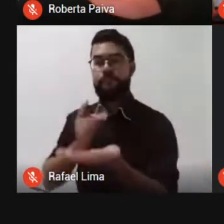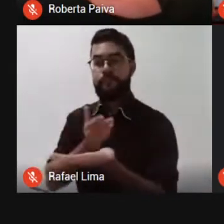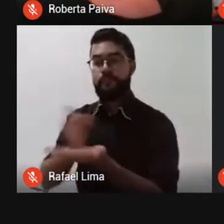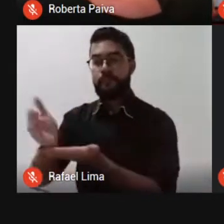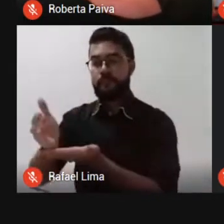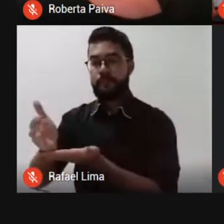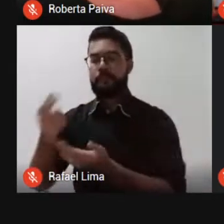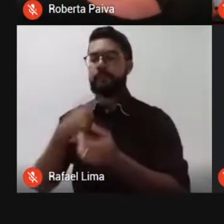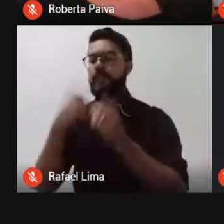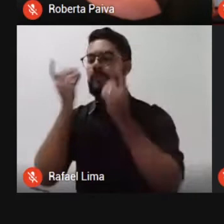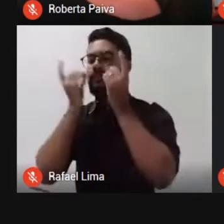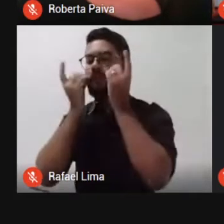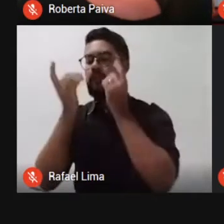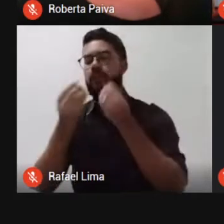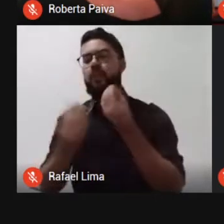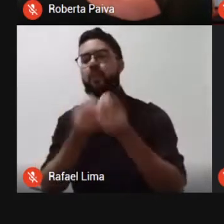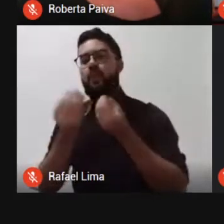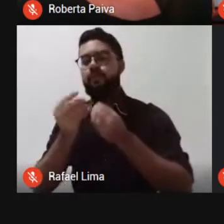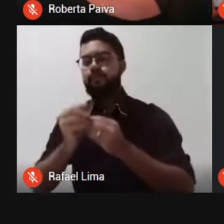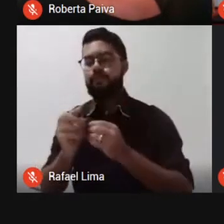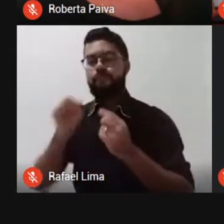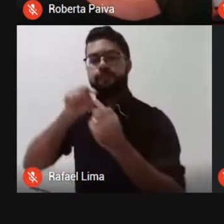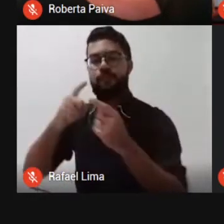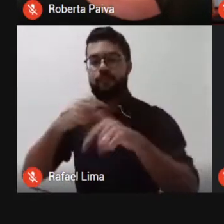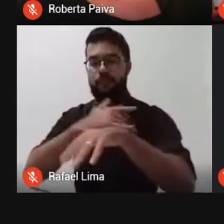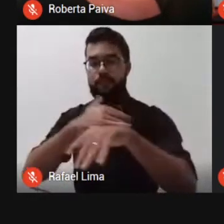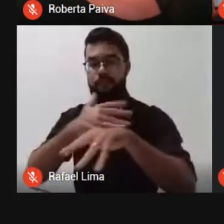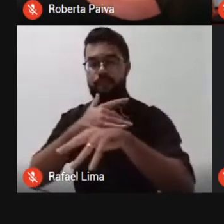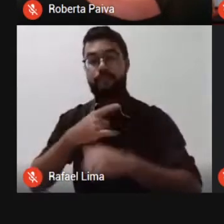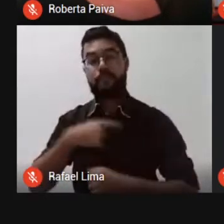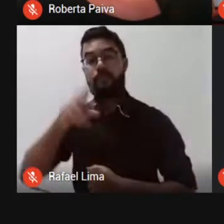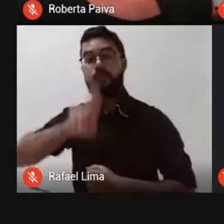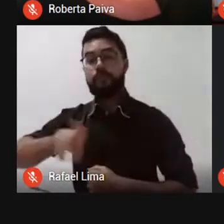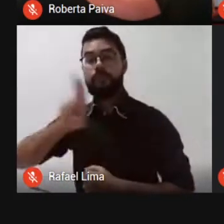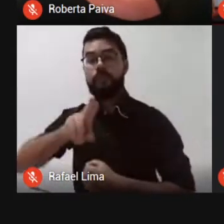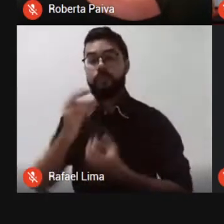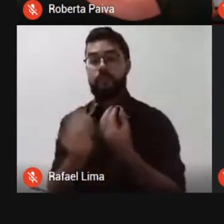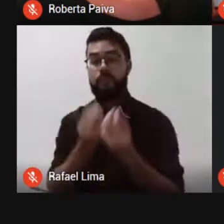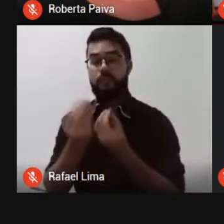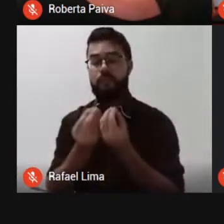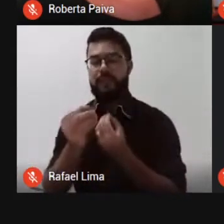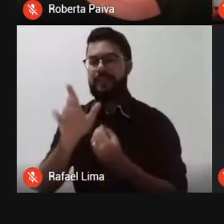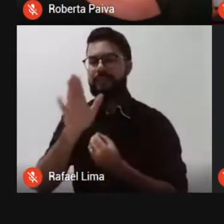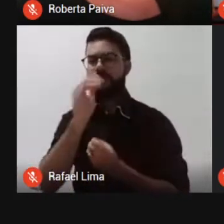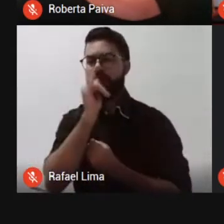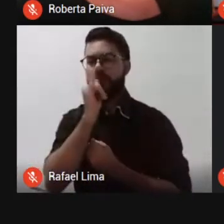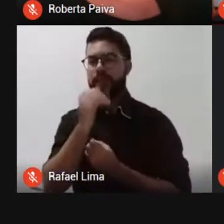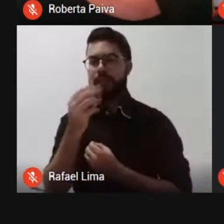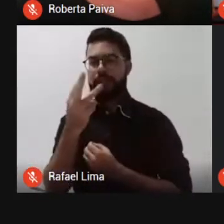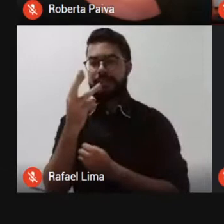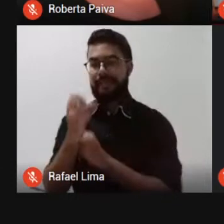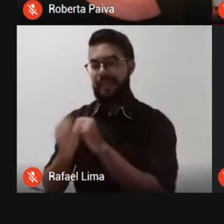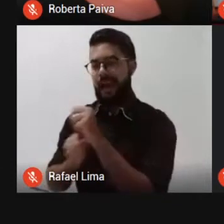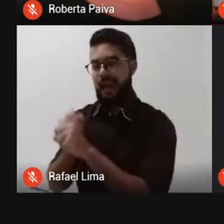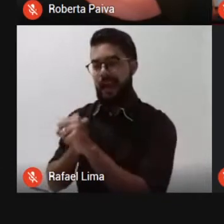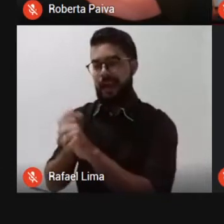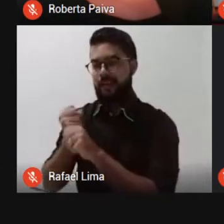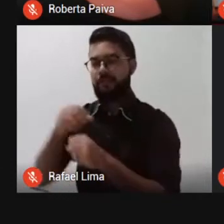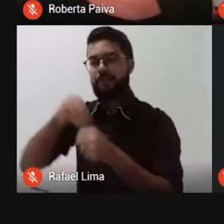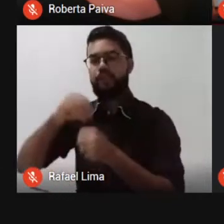aos índices existentes na cidade. Né? A gente fez um protótipo só com 3 zonas urbanas de João Pessoa. Né?